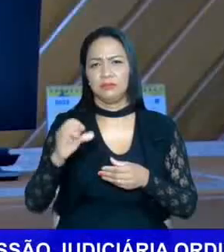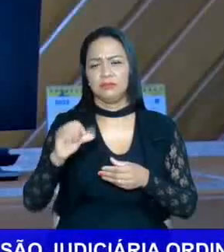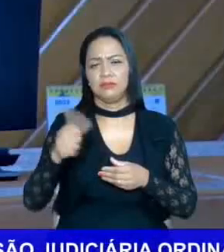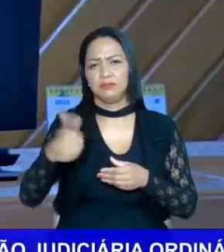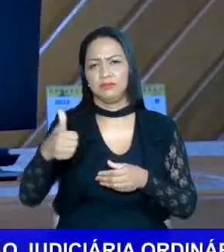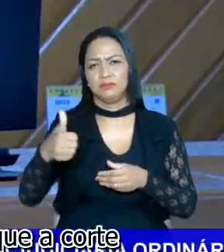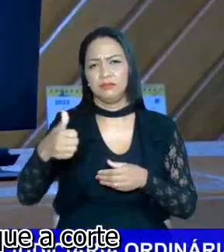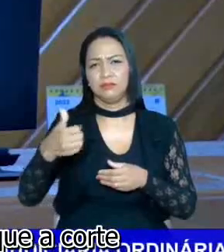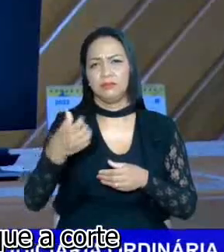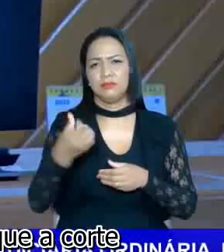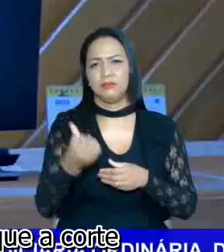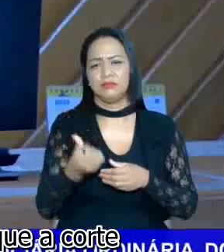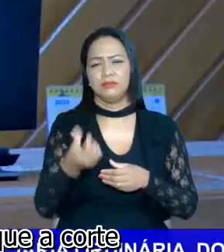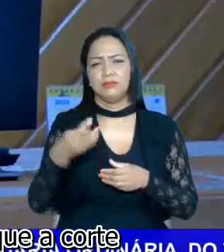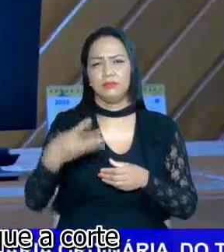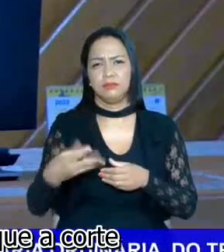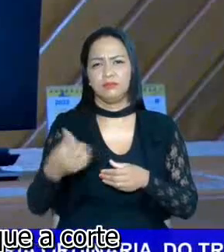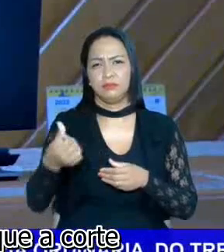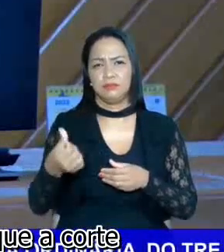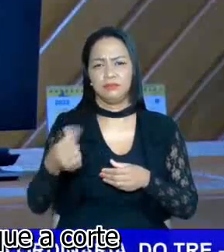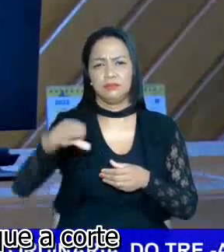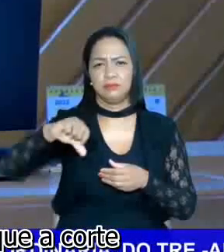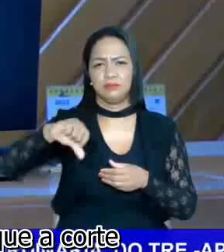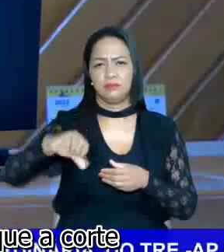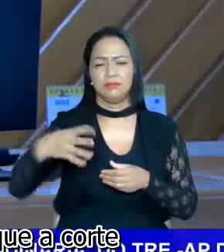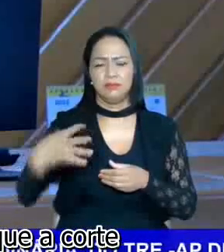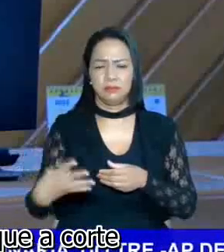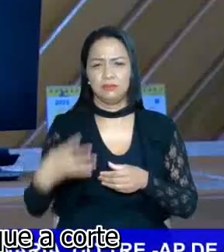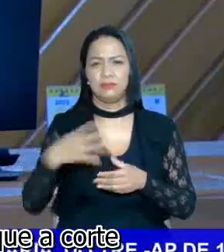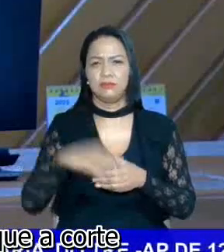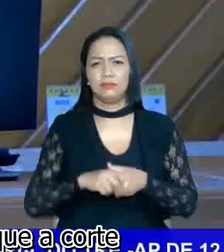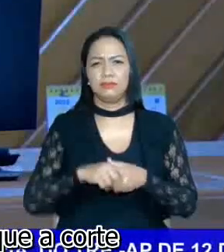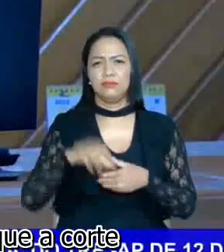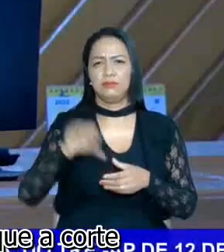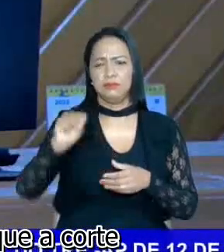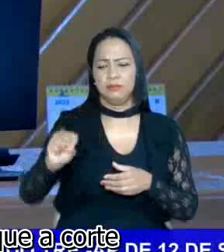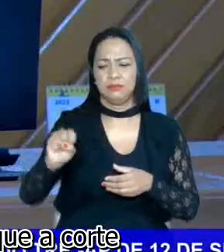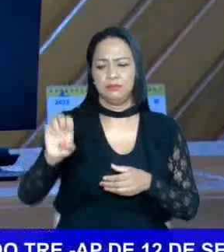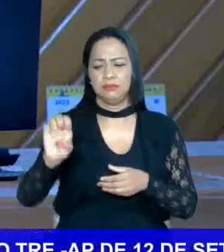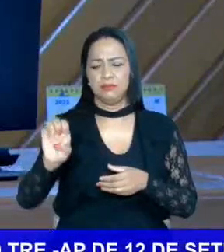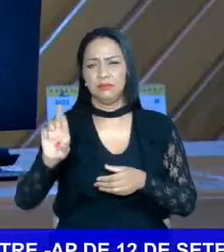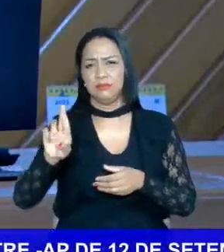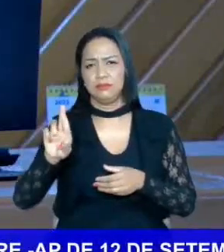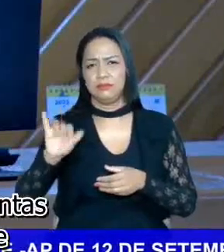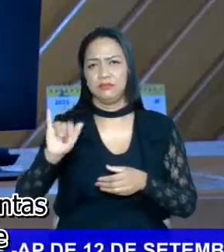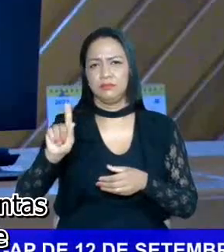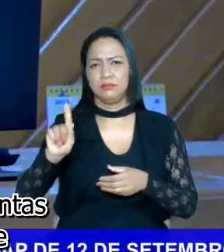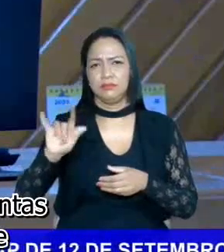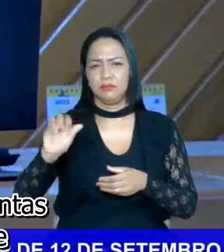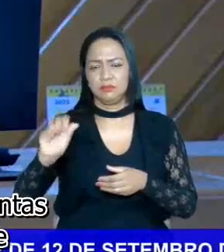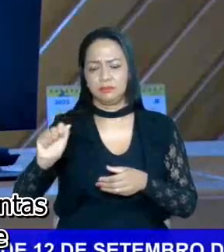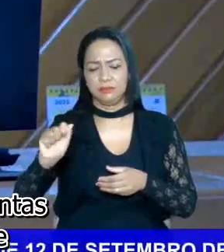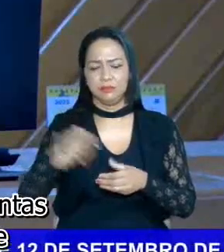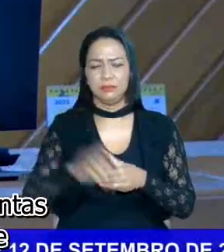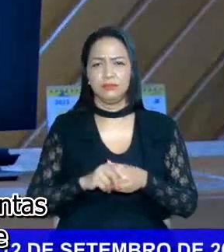06011-6394, de relatoria do ministro Sérgio Silveira Banhos, em que a Corte, o